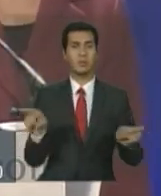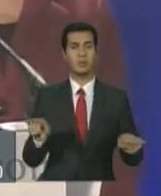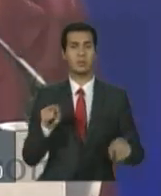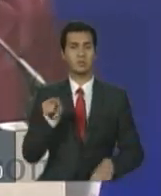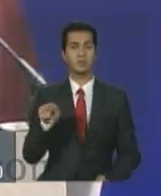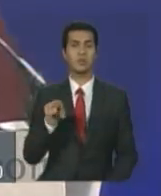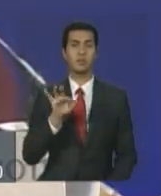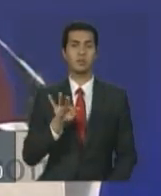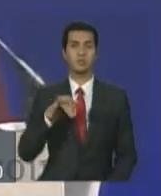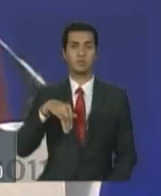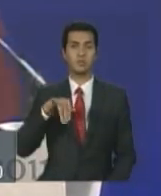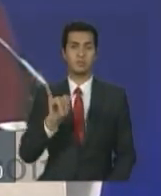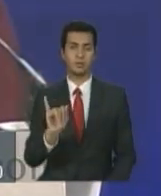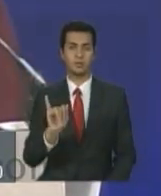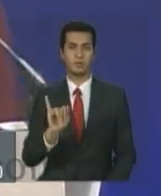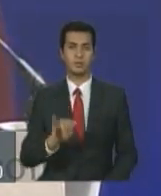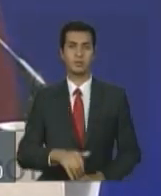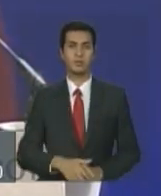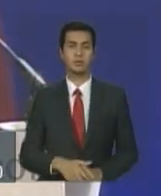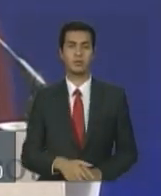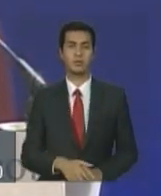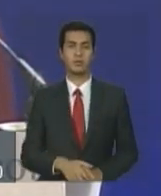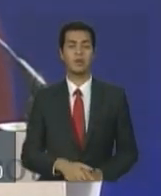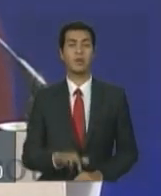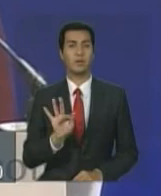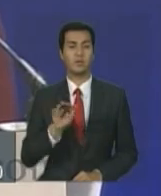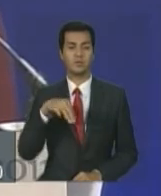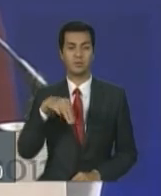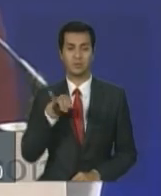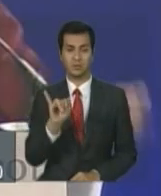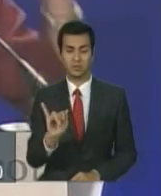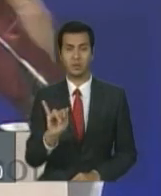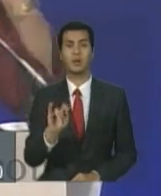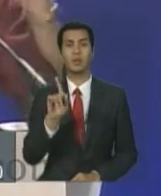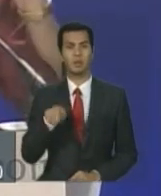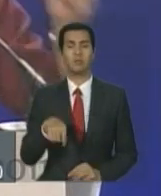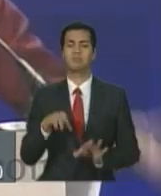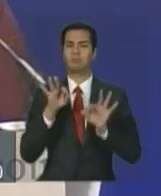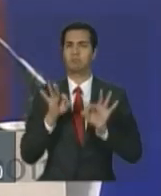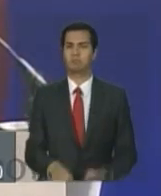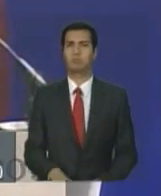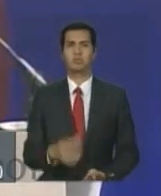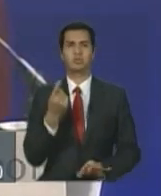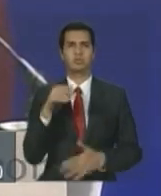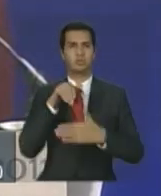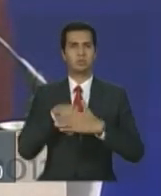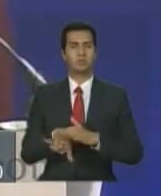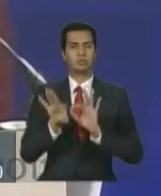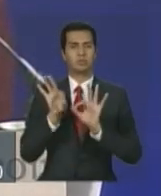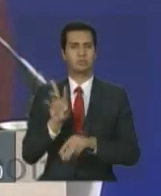nenhuma, uma garantia para o nosso dinheiro. Outra pergunta?